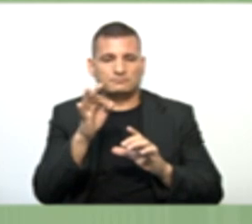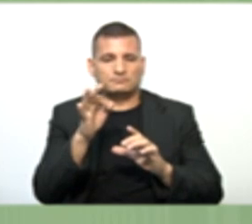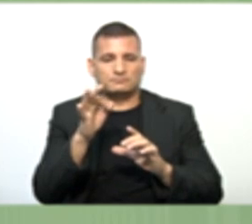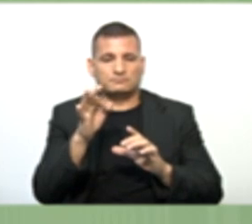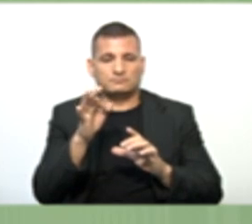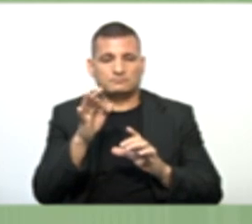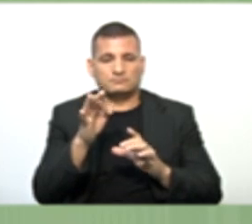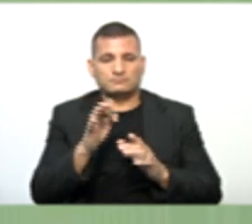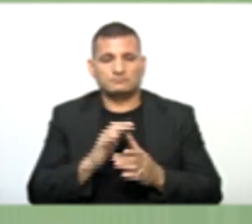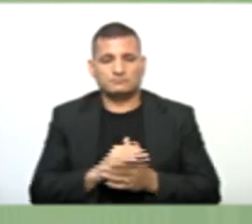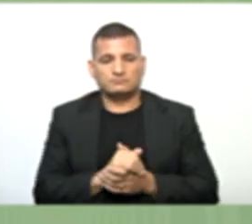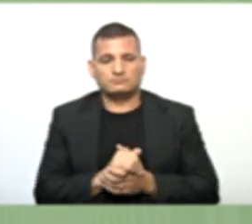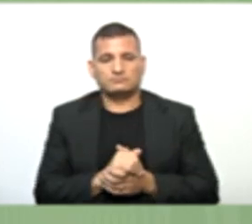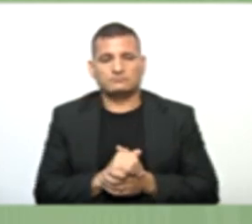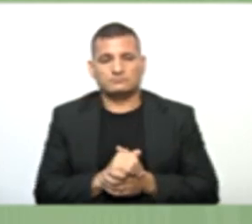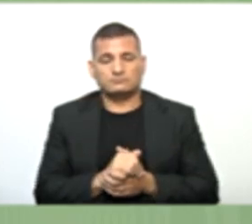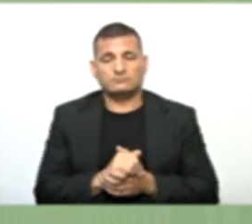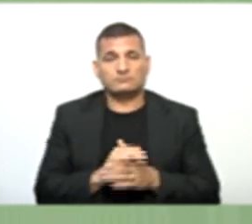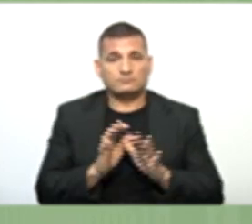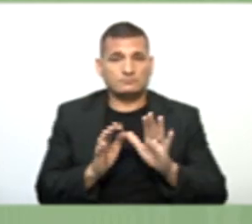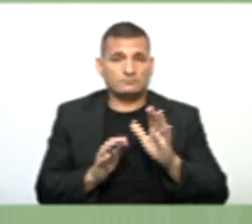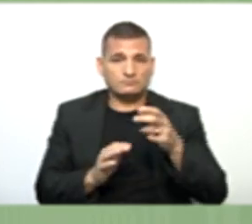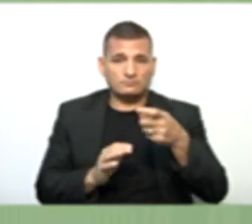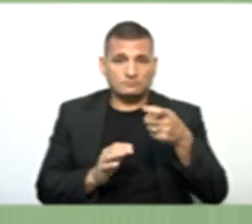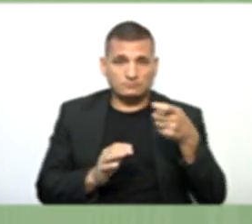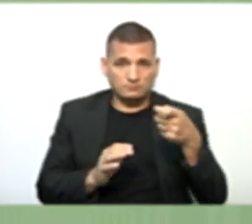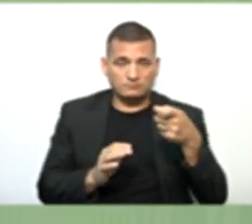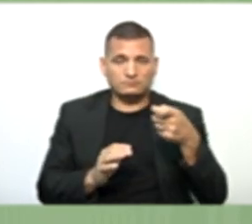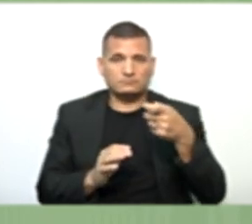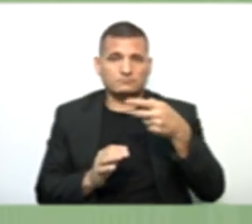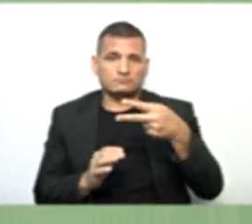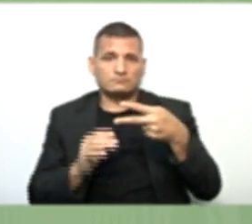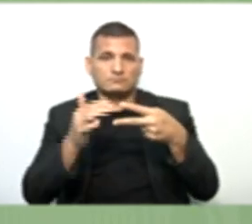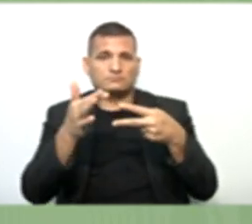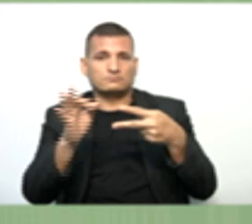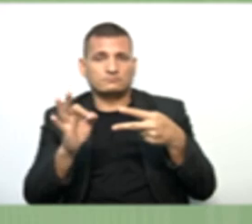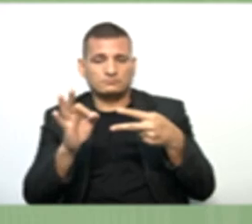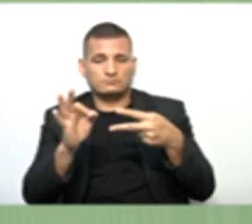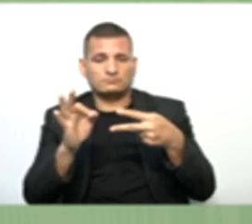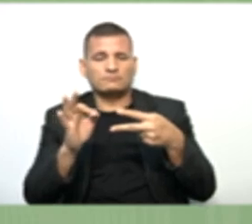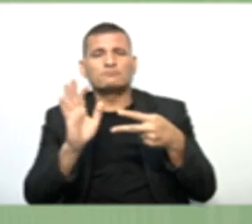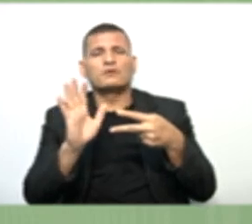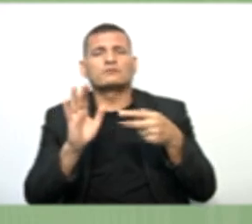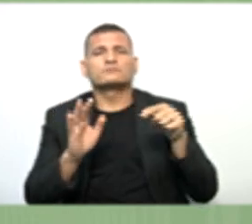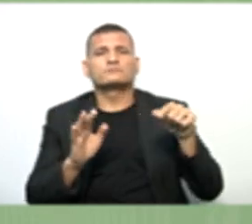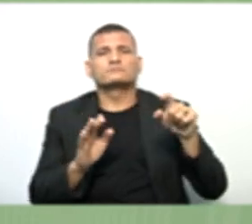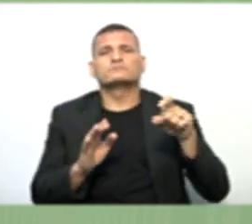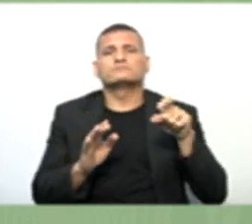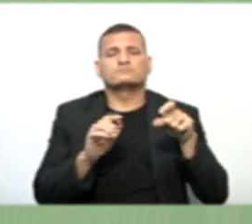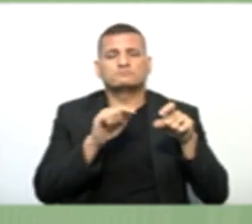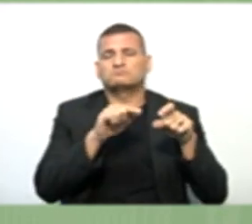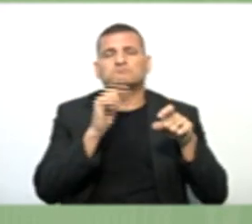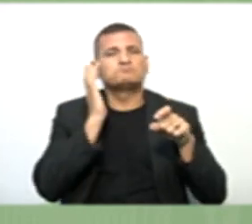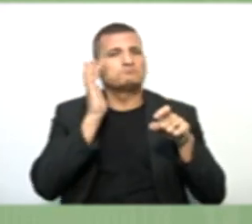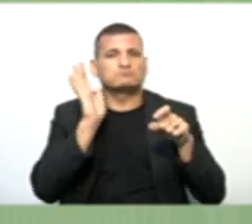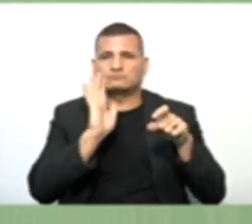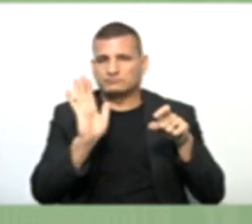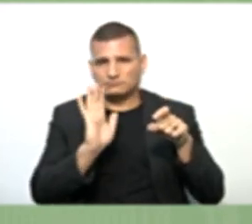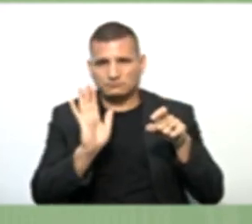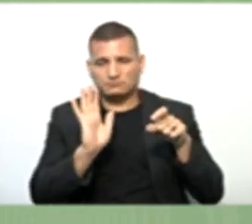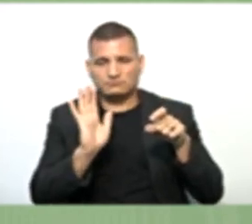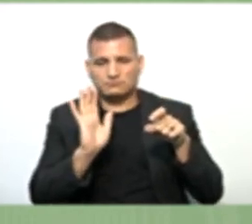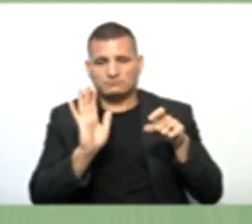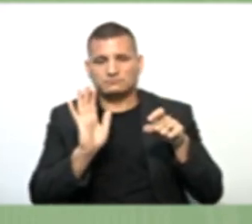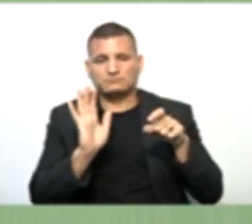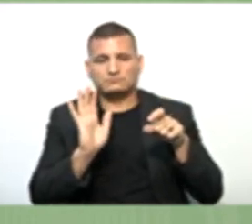seja executado enquanto x for menor que 10. Só que quem é x, né? Eu preciso definir quem é o número x antes de